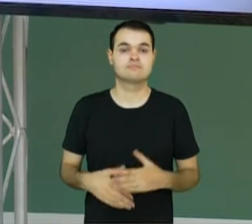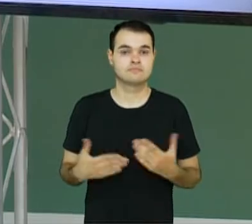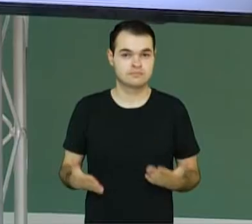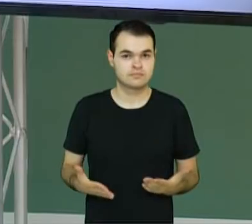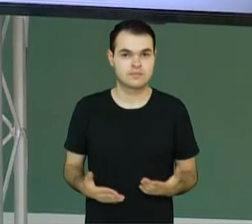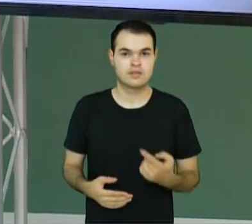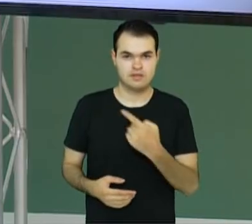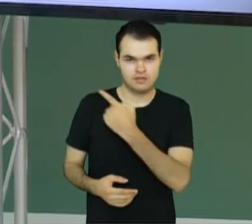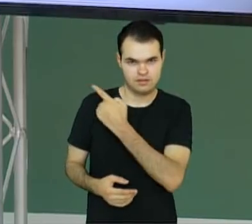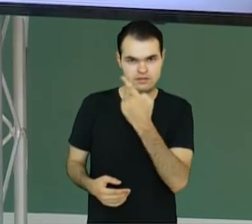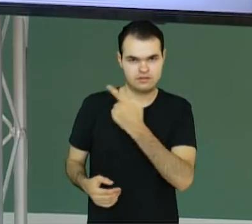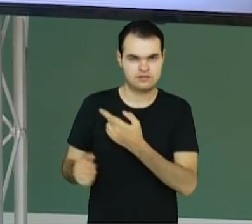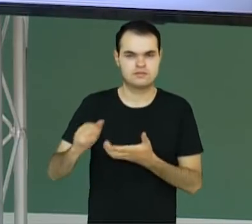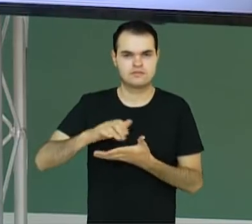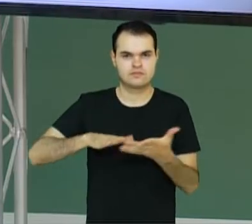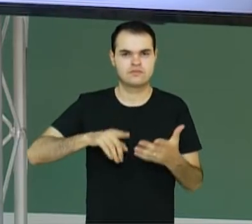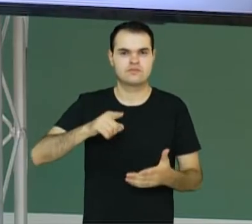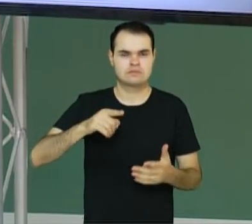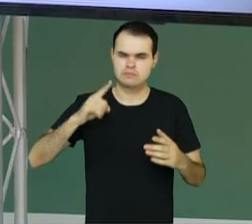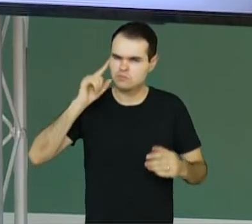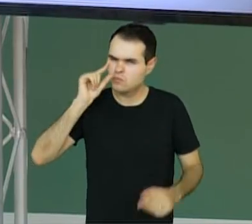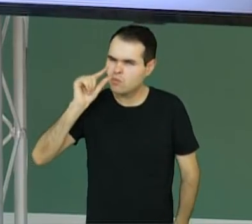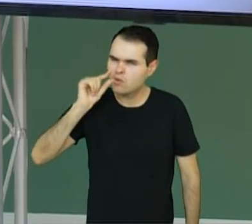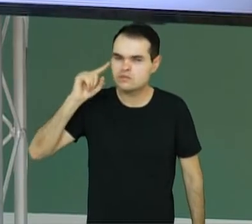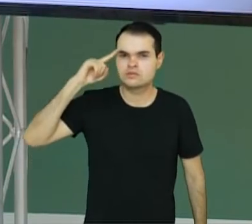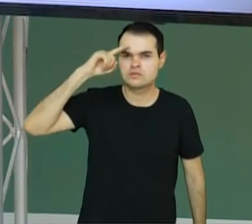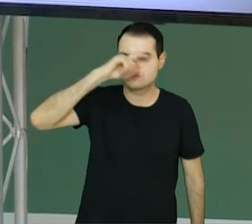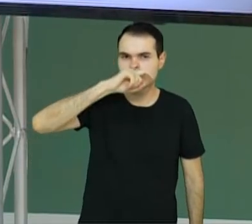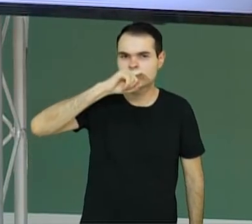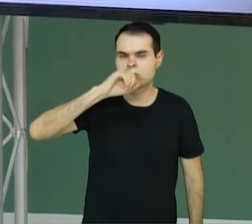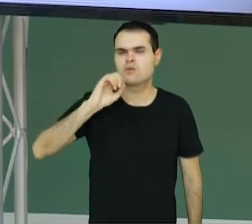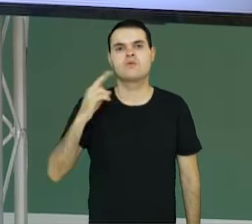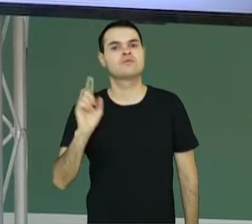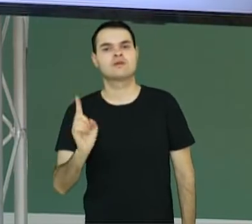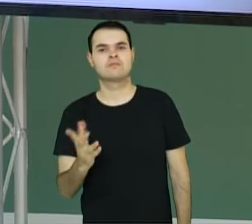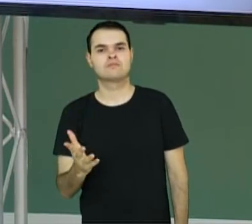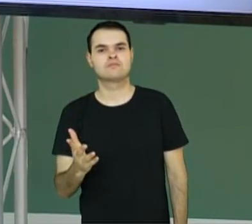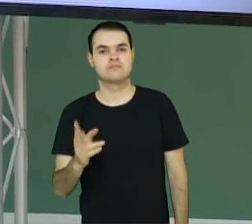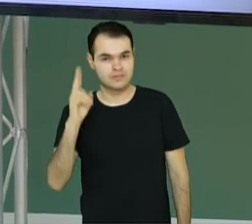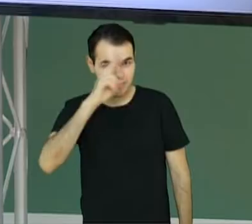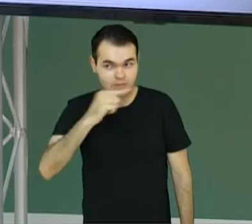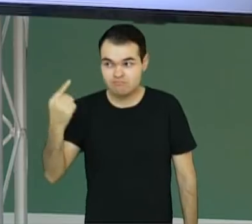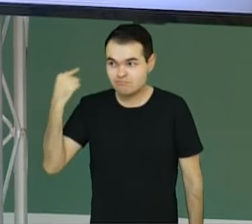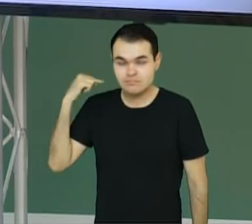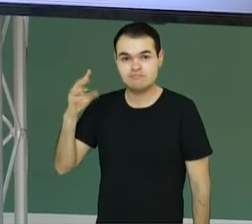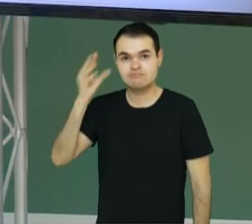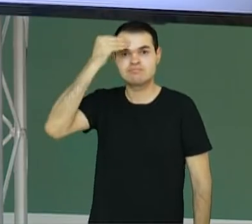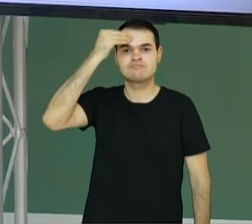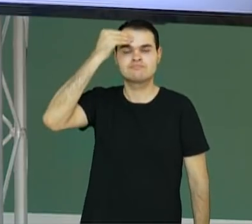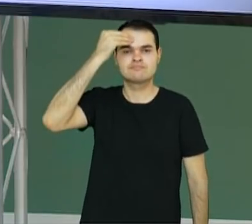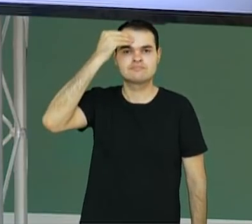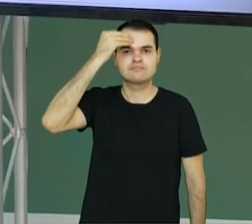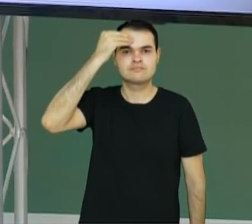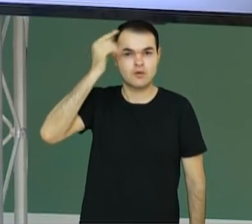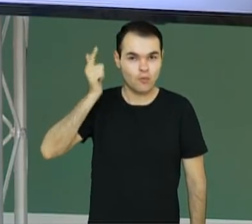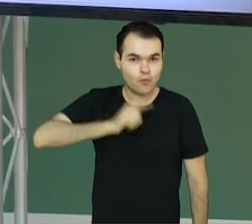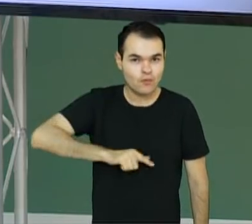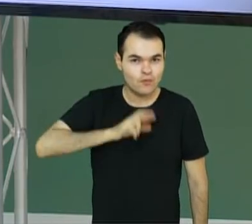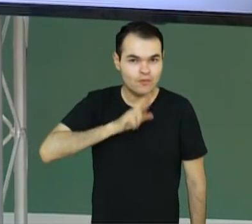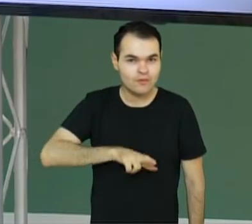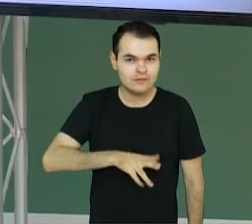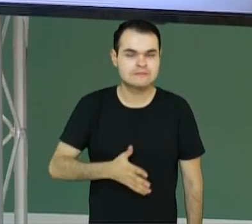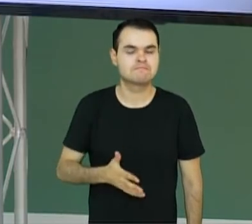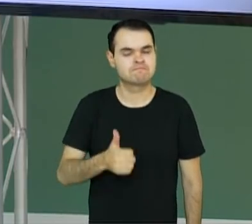Então, gente, esse exercício você já teve um pouquinho mais de dificuldade, né? Ou não? Ah, lembrou do que foi falado nas aulas anteriores e conseguiu